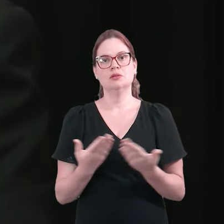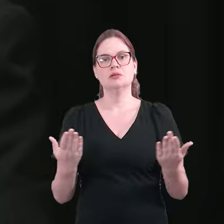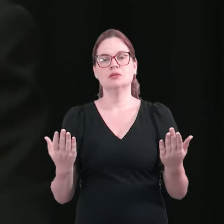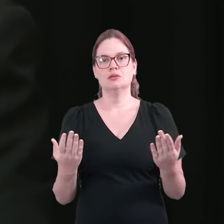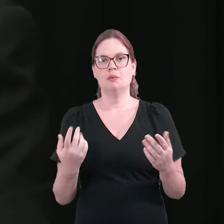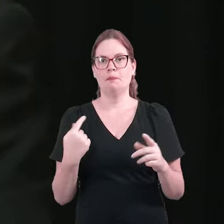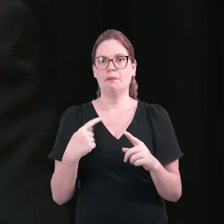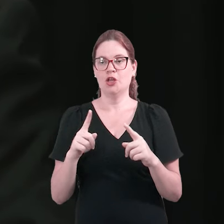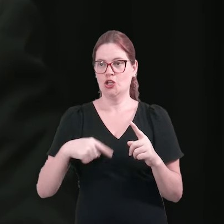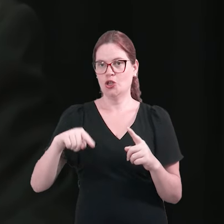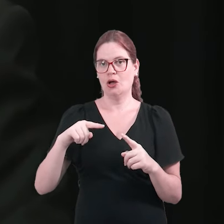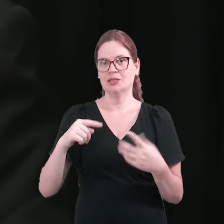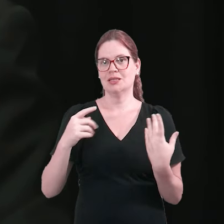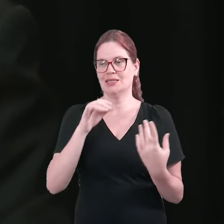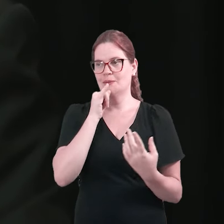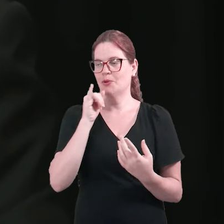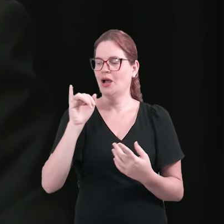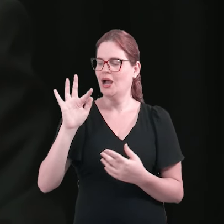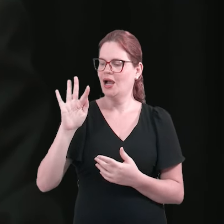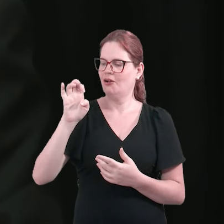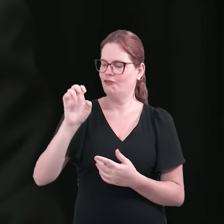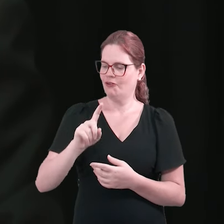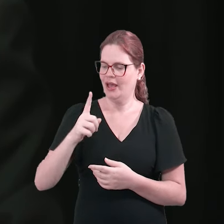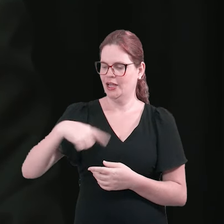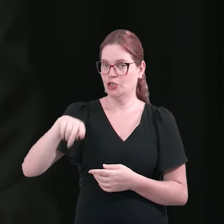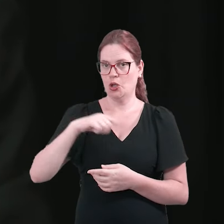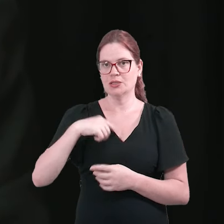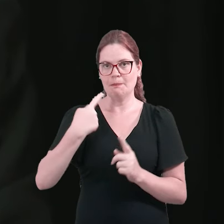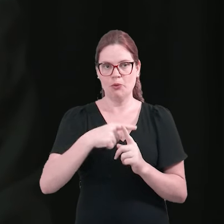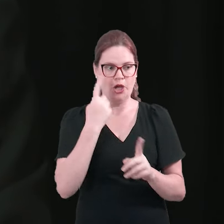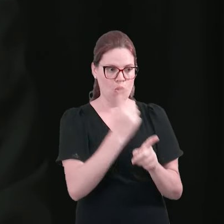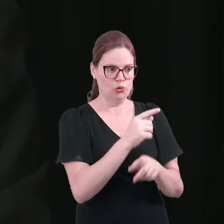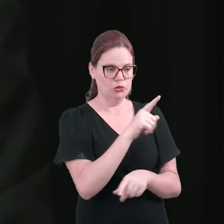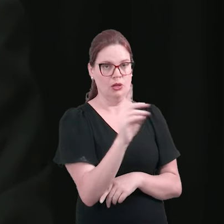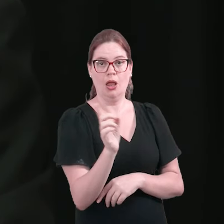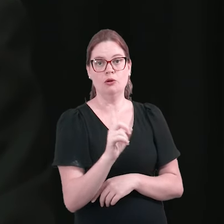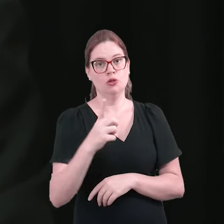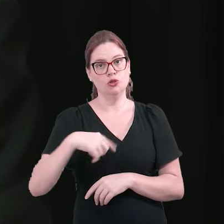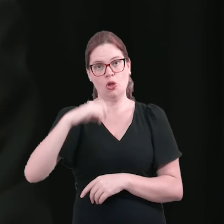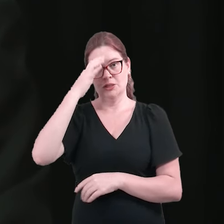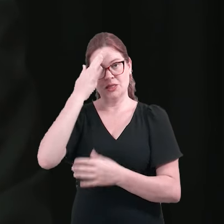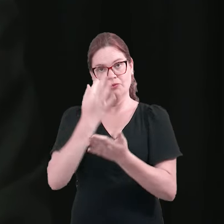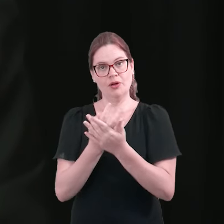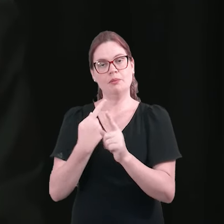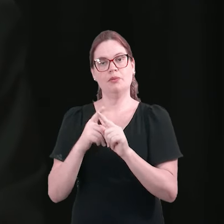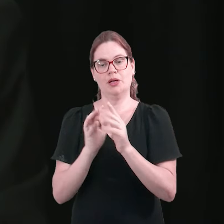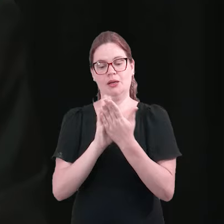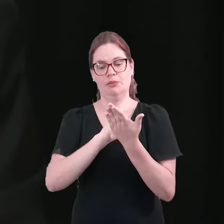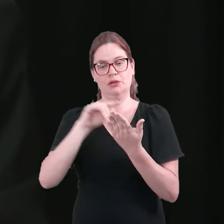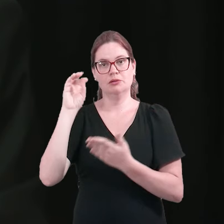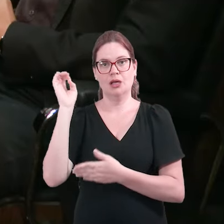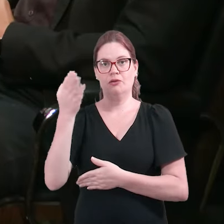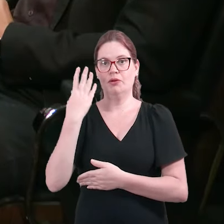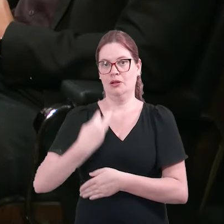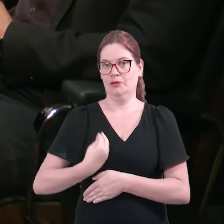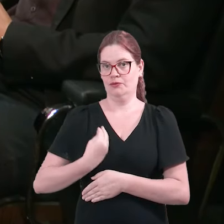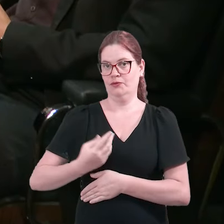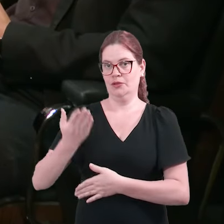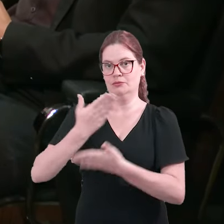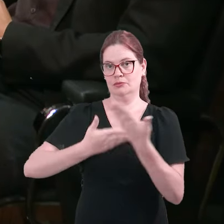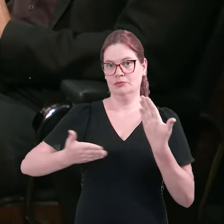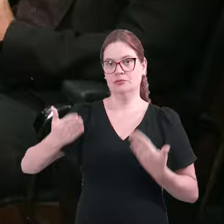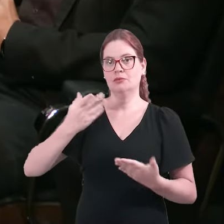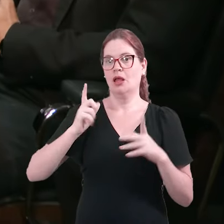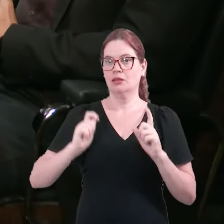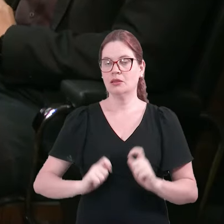é porque achamos aquilo ali, mas nós temos fé, como o pastor falou, porque a palavra é viva. A Glória a palavra é Deus. viva e